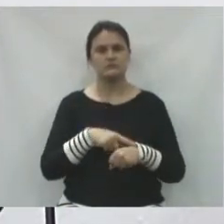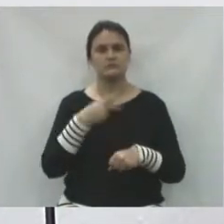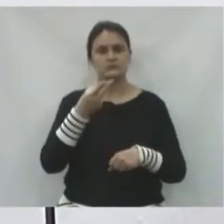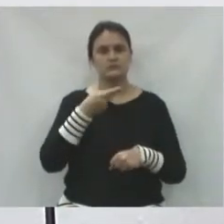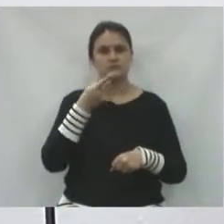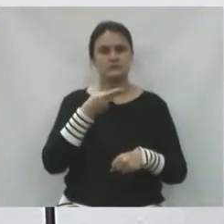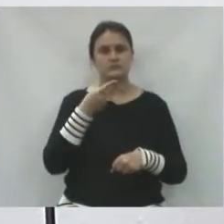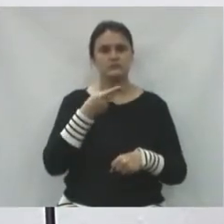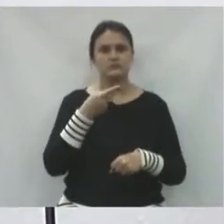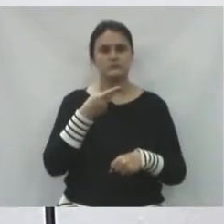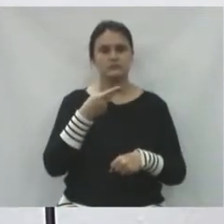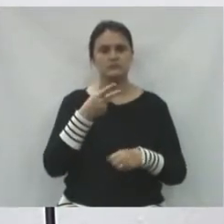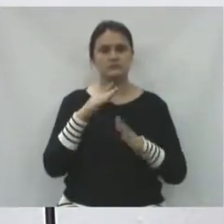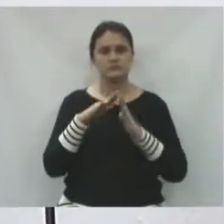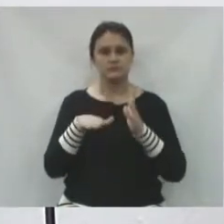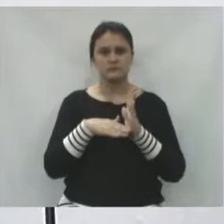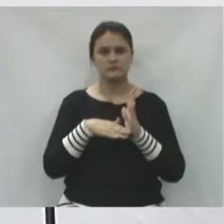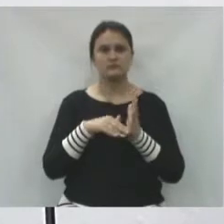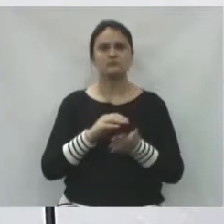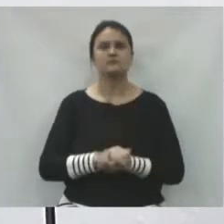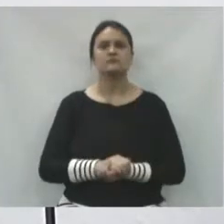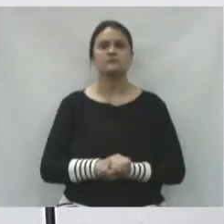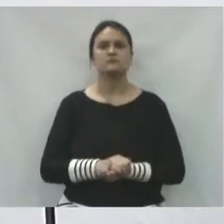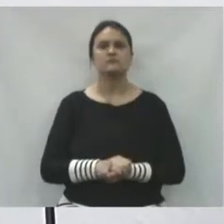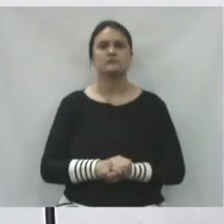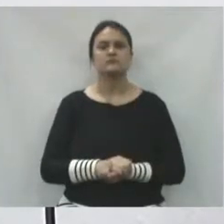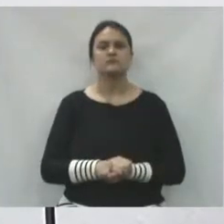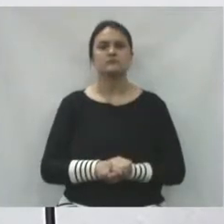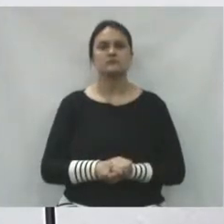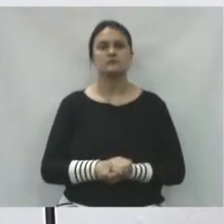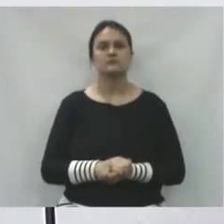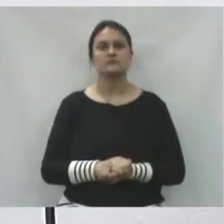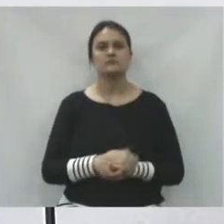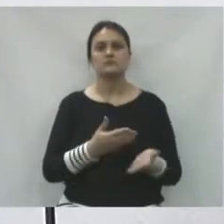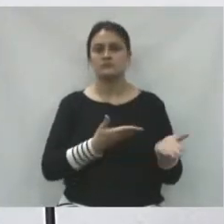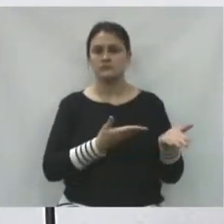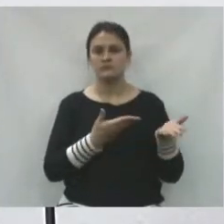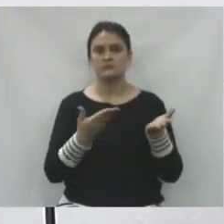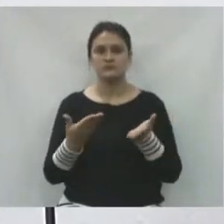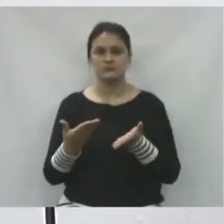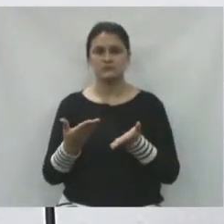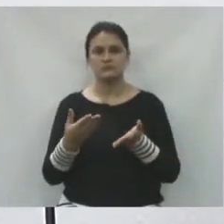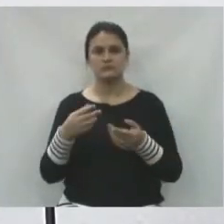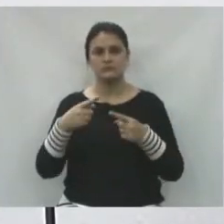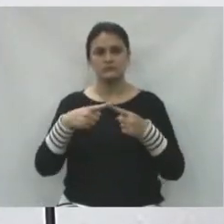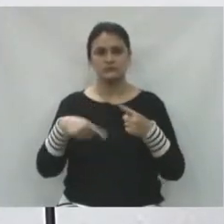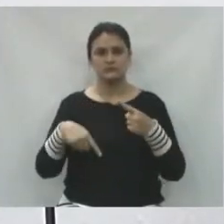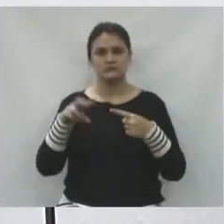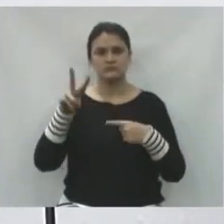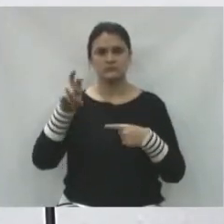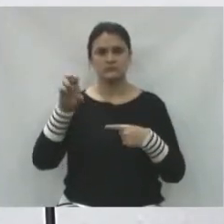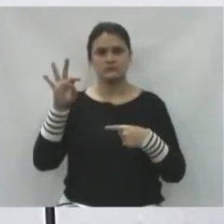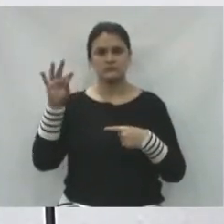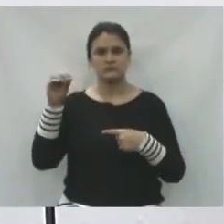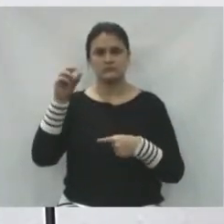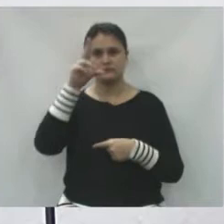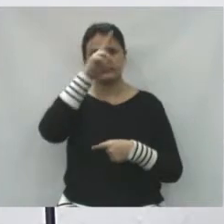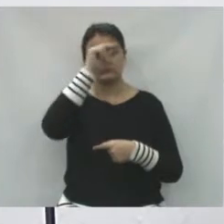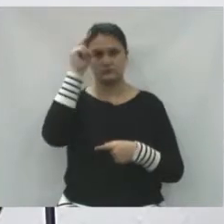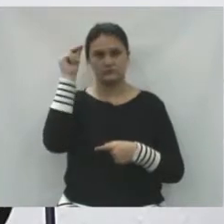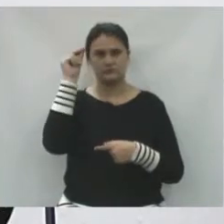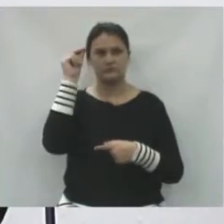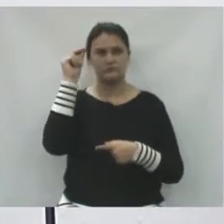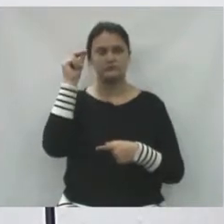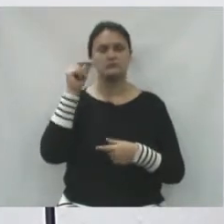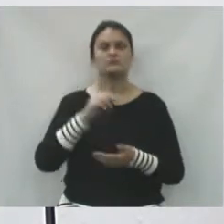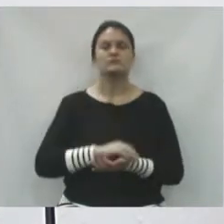para dizer disso tudo. Então, veio o veto do senhor prefeito,